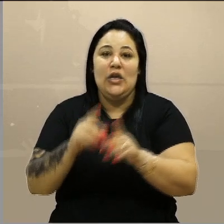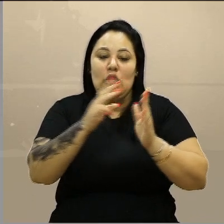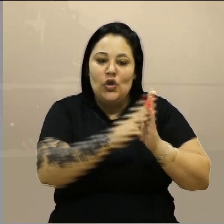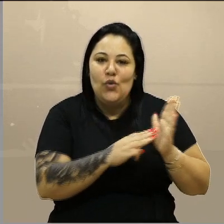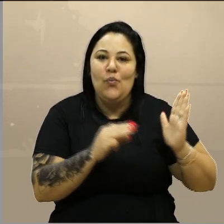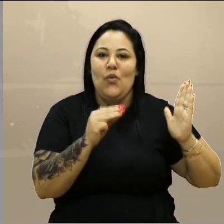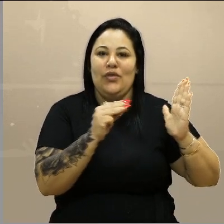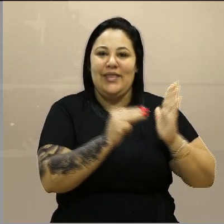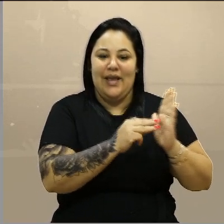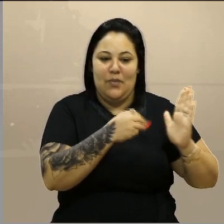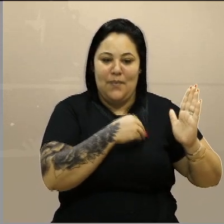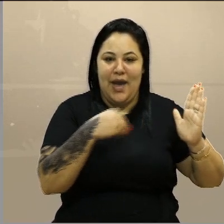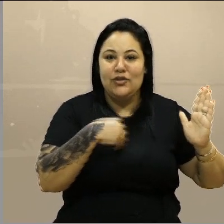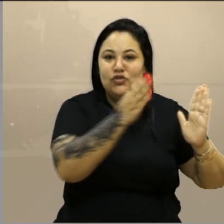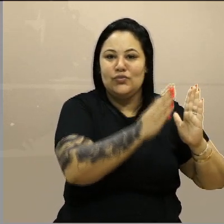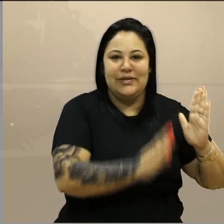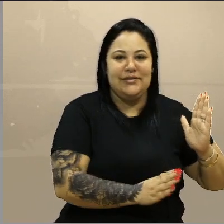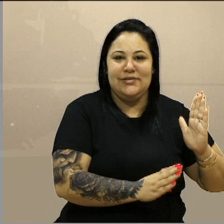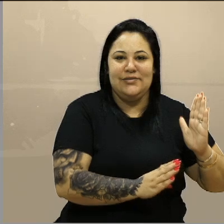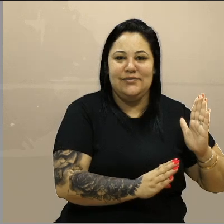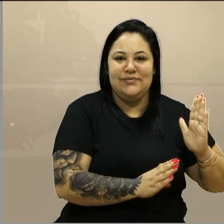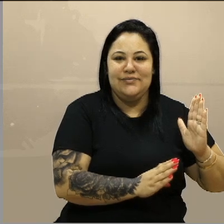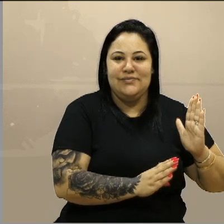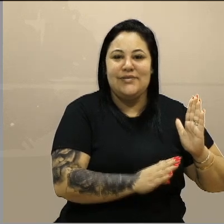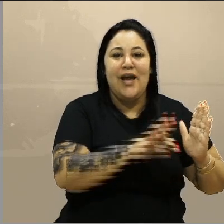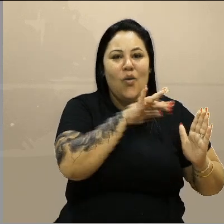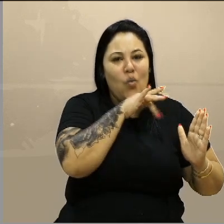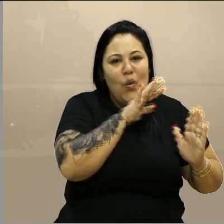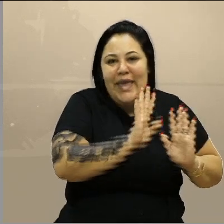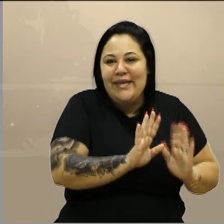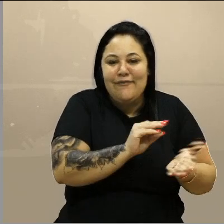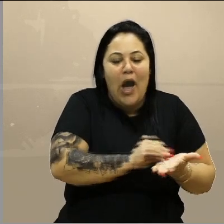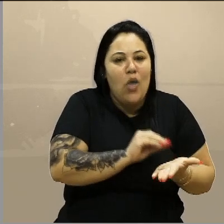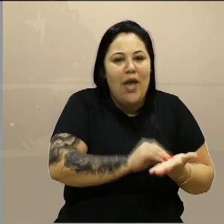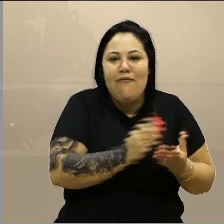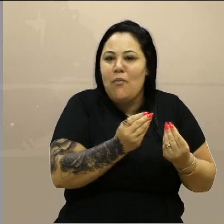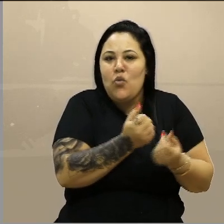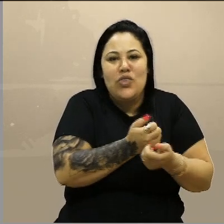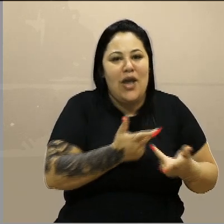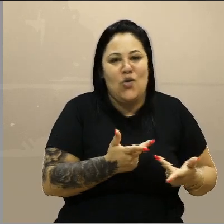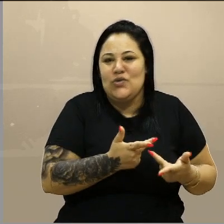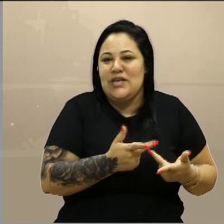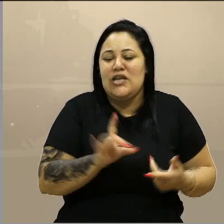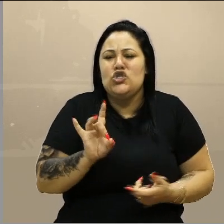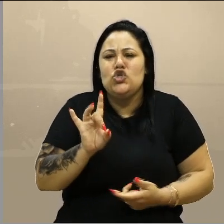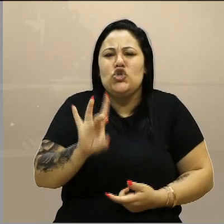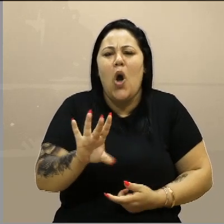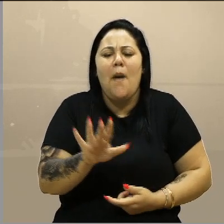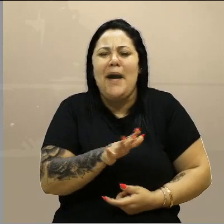centros médicos cirúrgicos do Brasil era mais defasado, e somente, pode passar, somente no